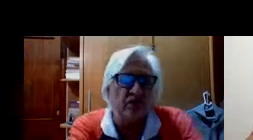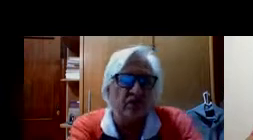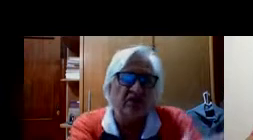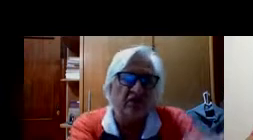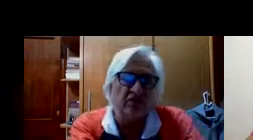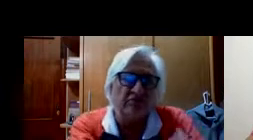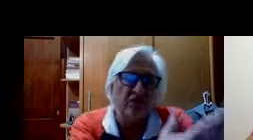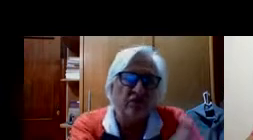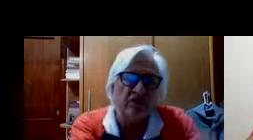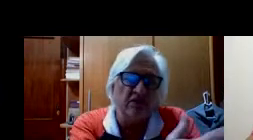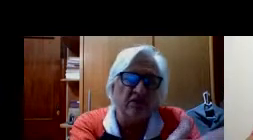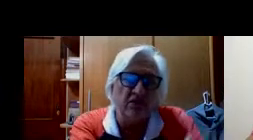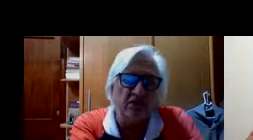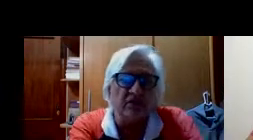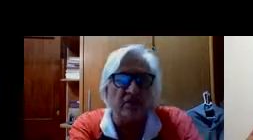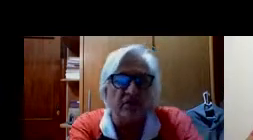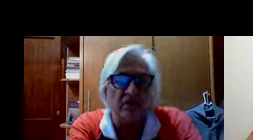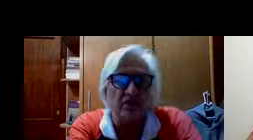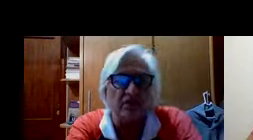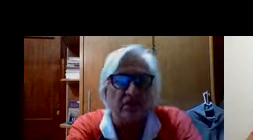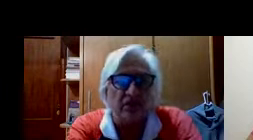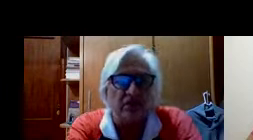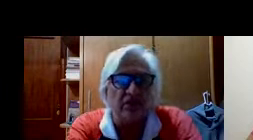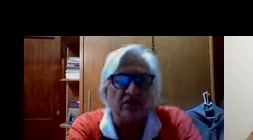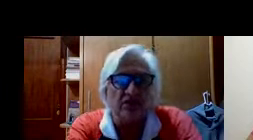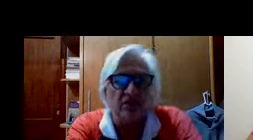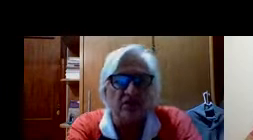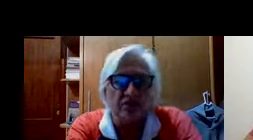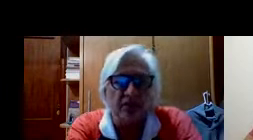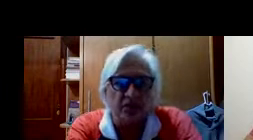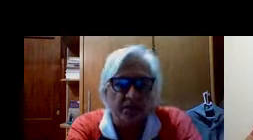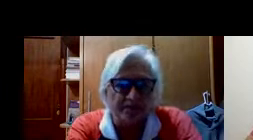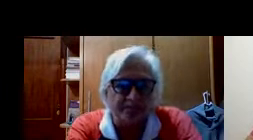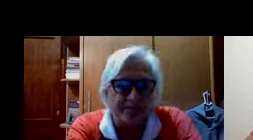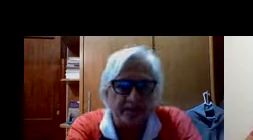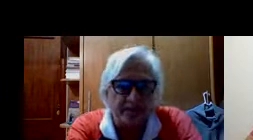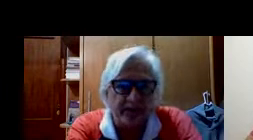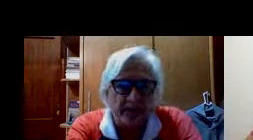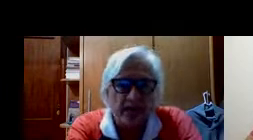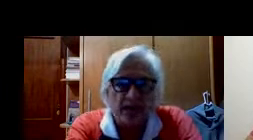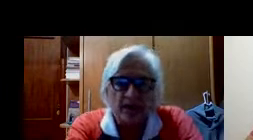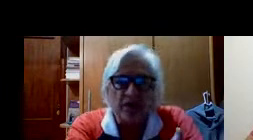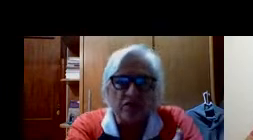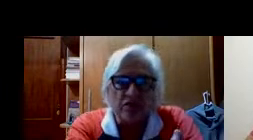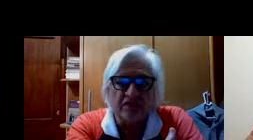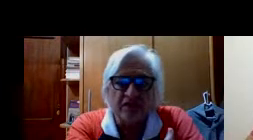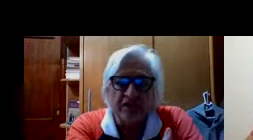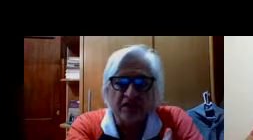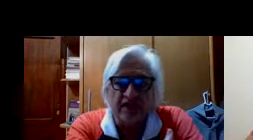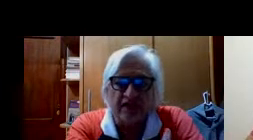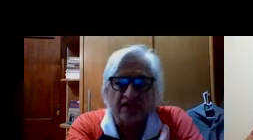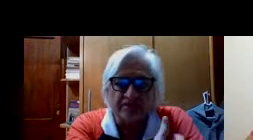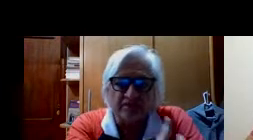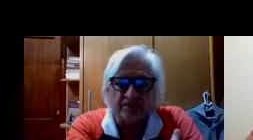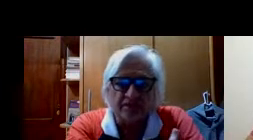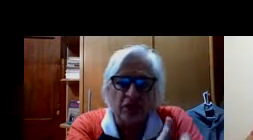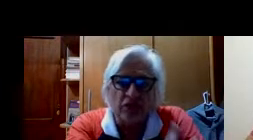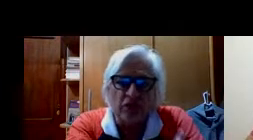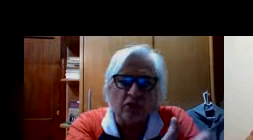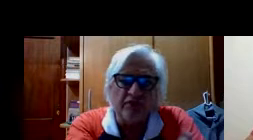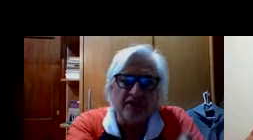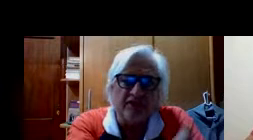do computador, que são bilhões e bilhões de transistores dentro de um chip de computador. E a condutividade